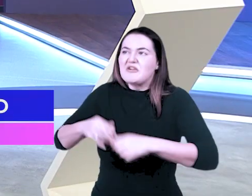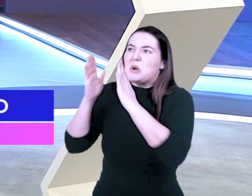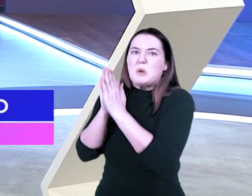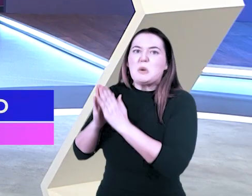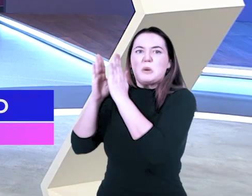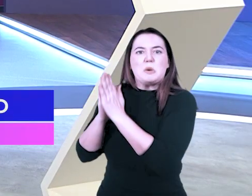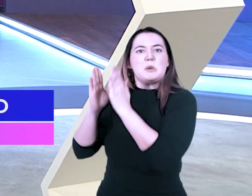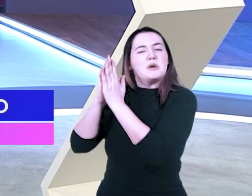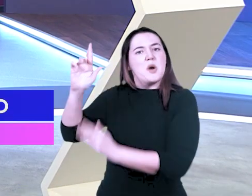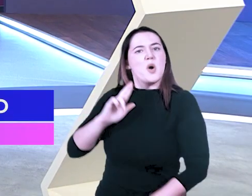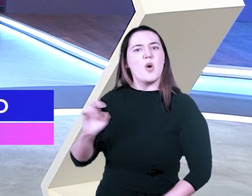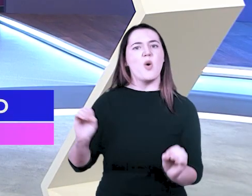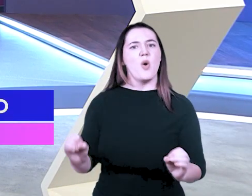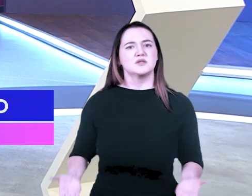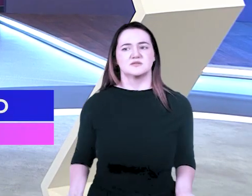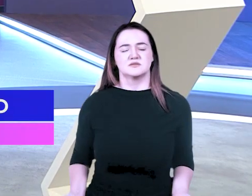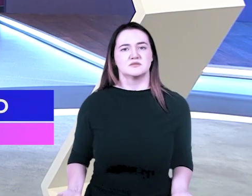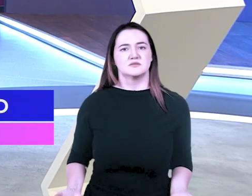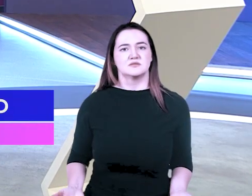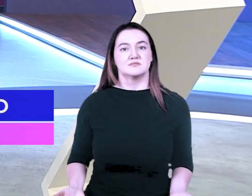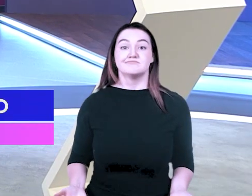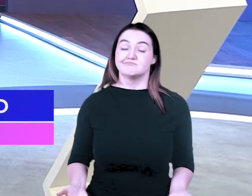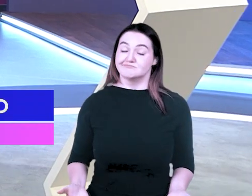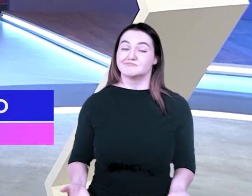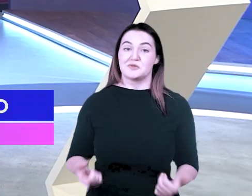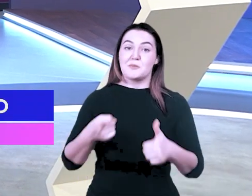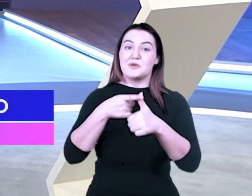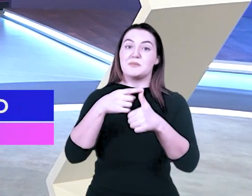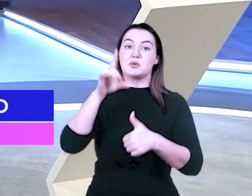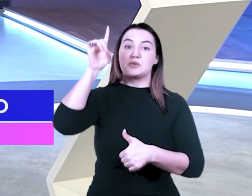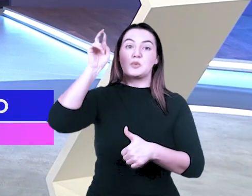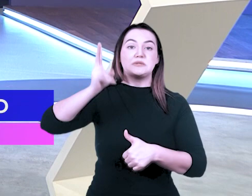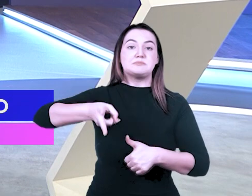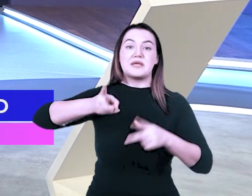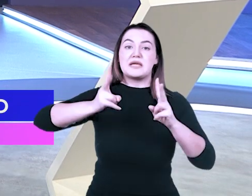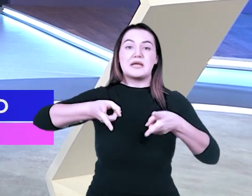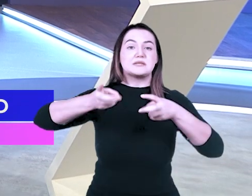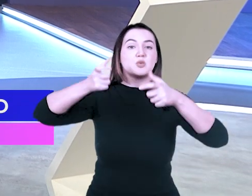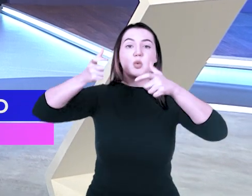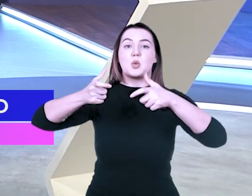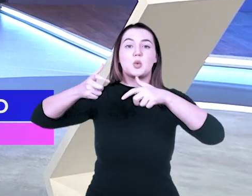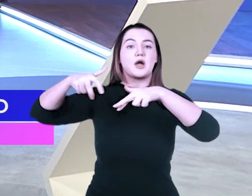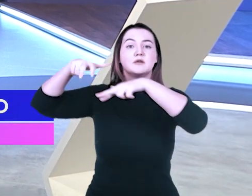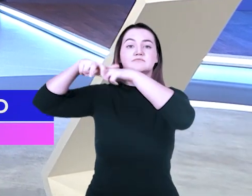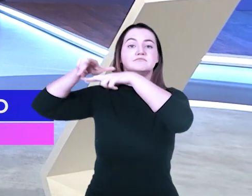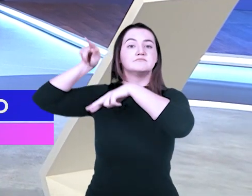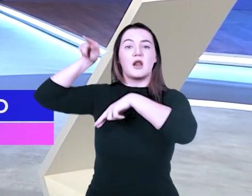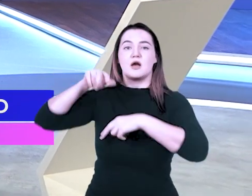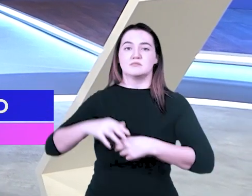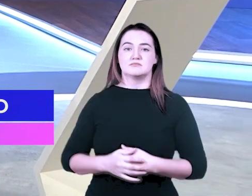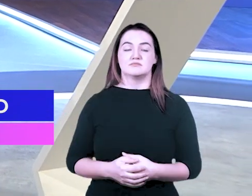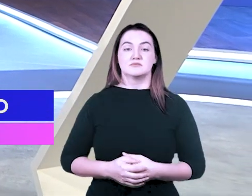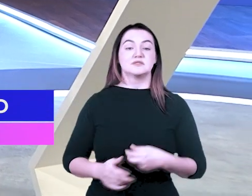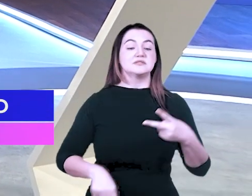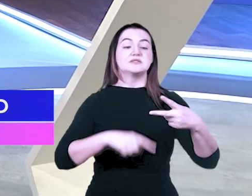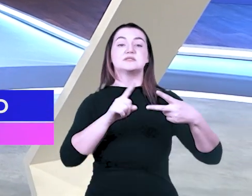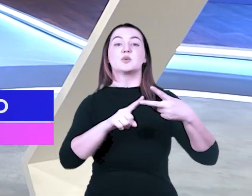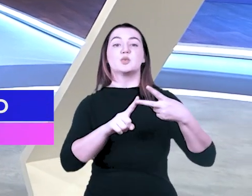necessitei? Primeiro, Deus continua no mesmo lugar. E segundo, Deus nunca se